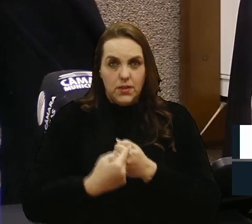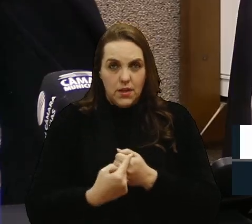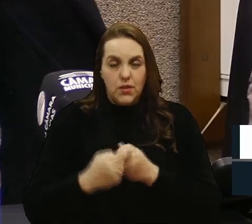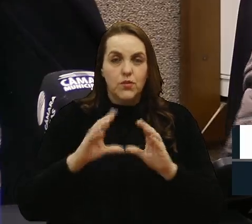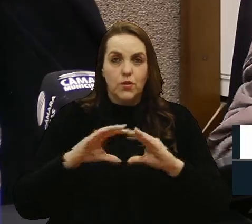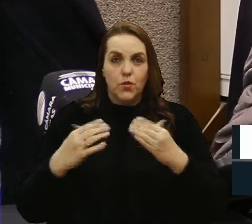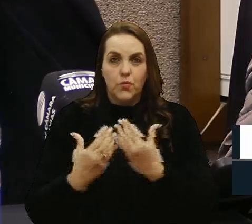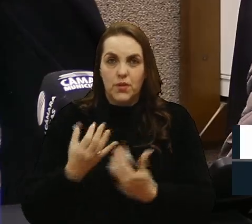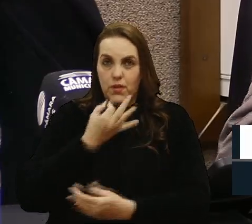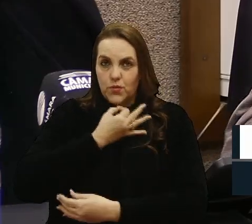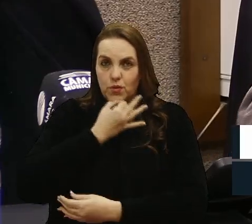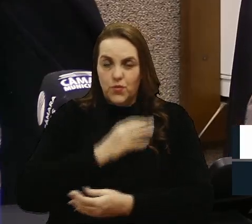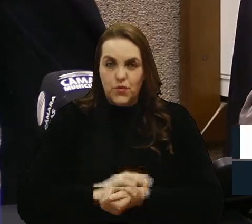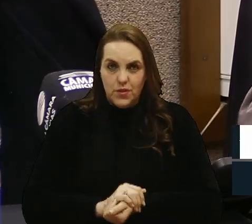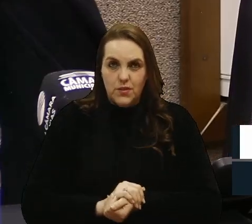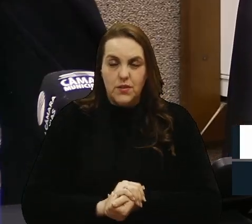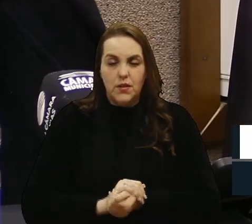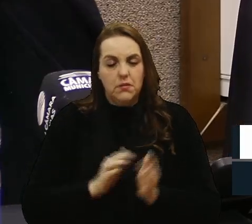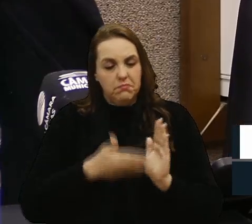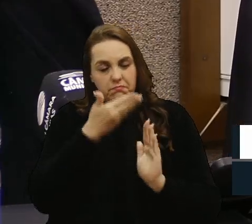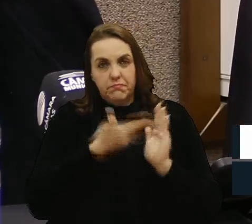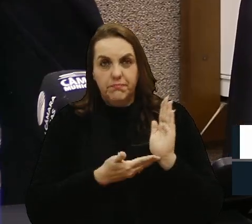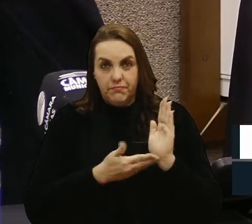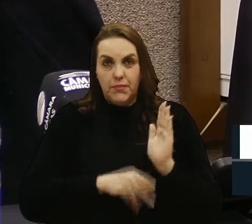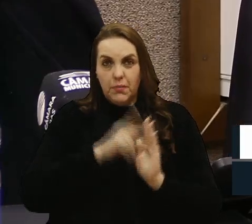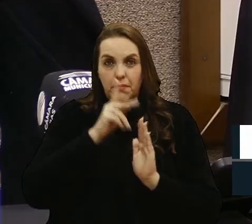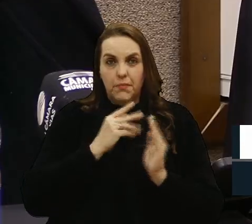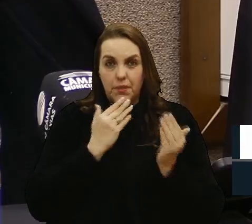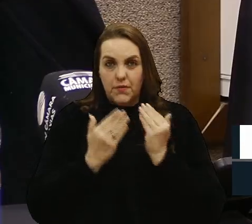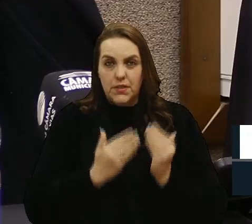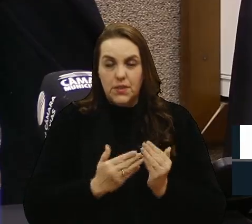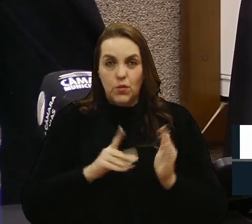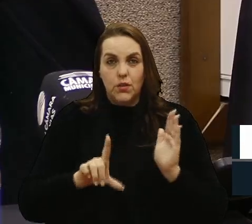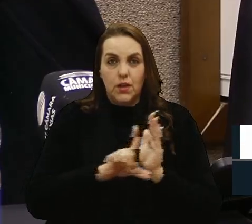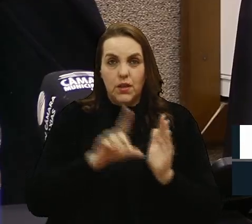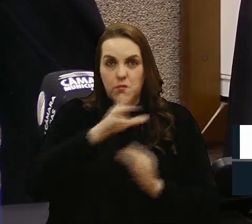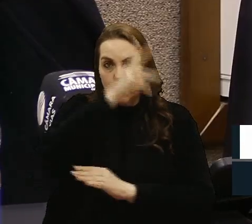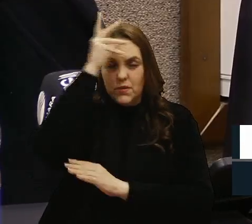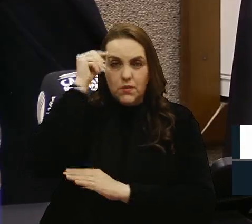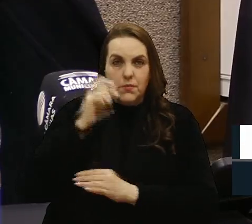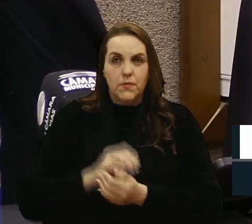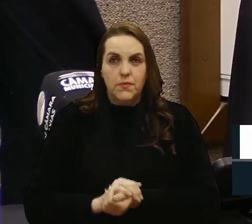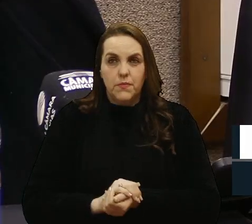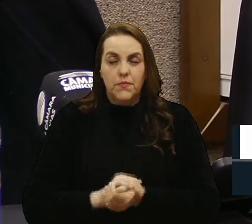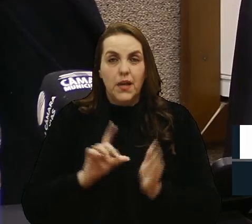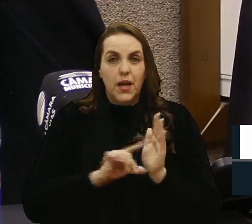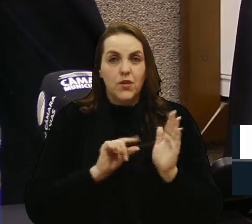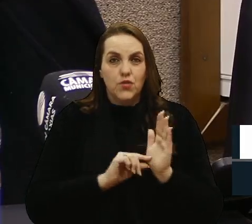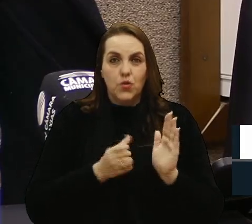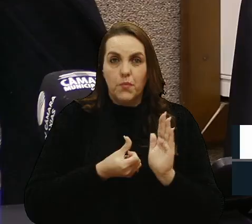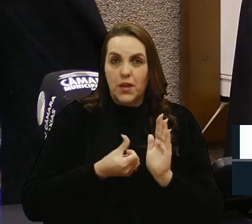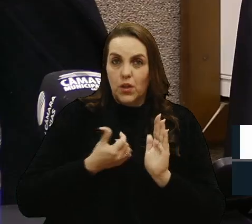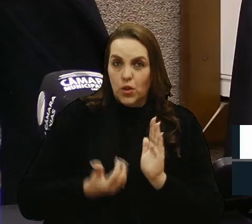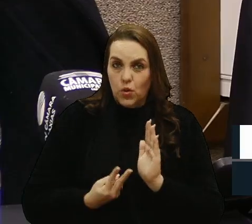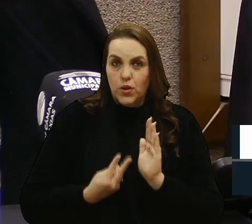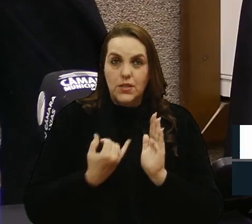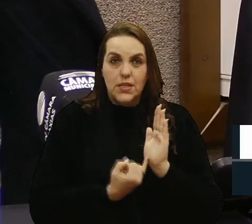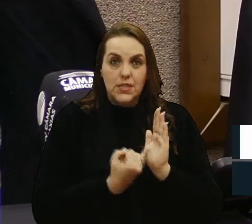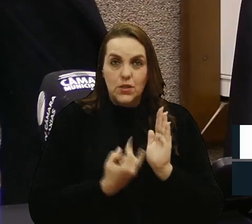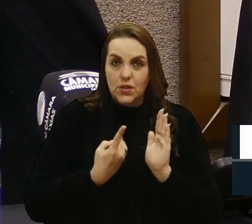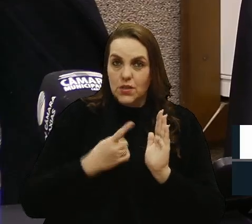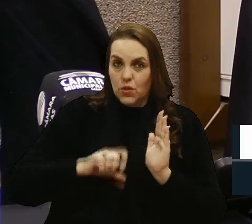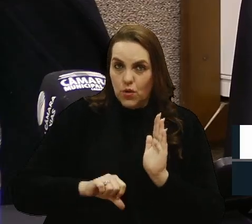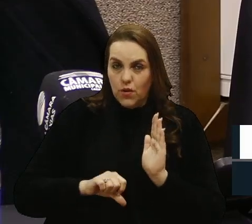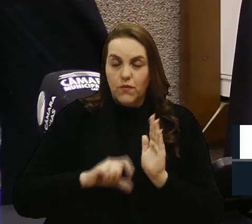comunidade caxiense. A matéria encontra previsão na nossa legislação orgânica. Cito o artigo 62, inciso 19,